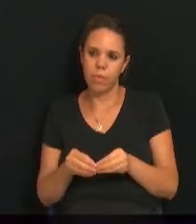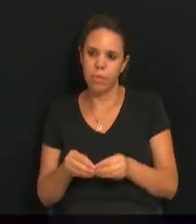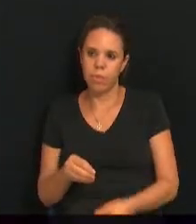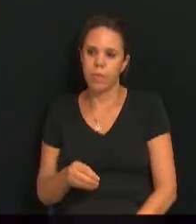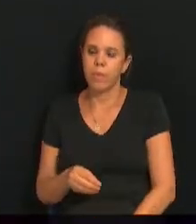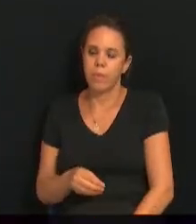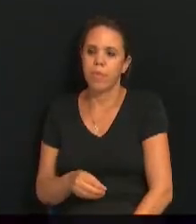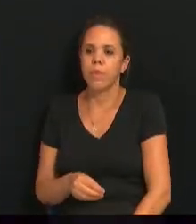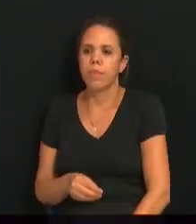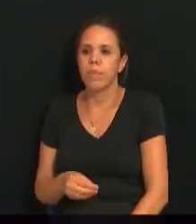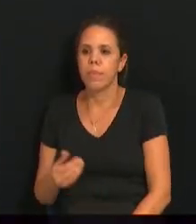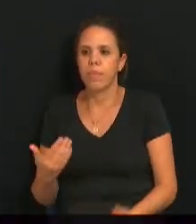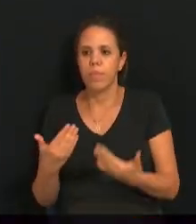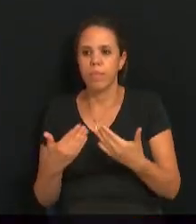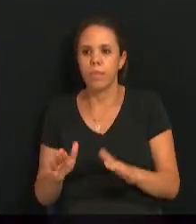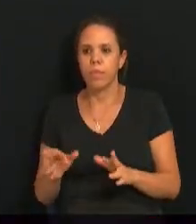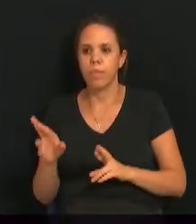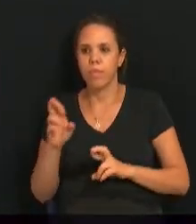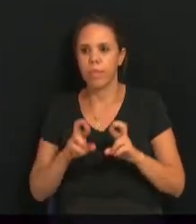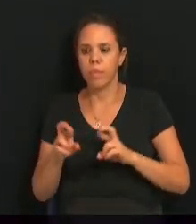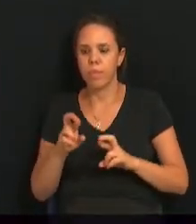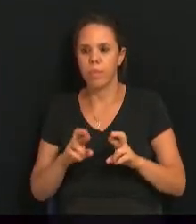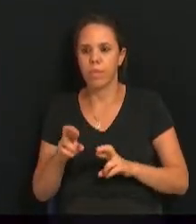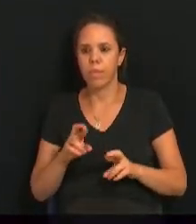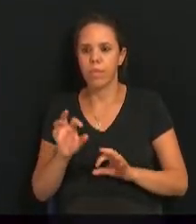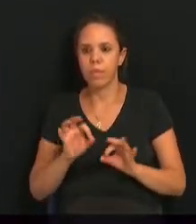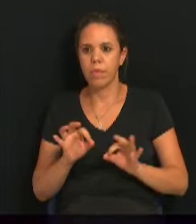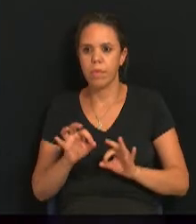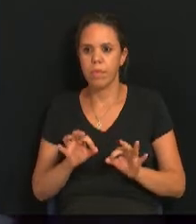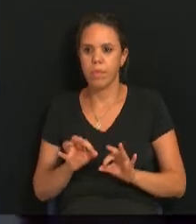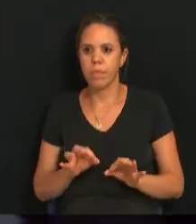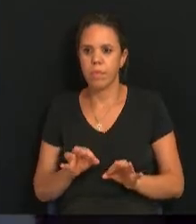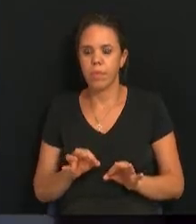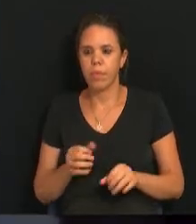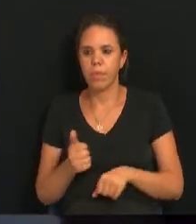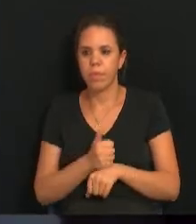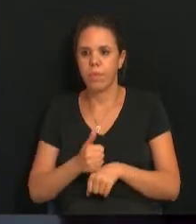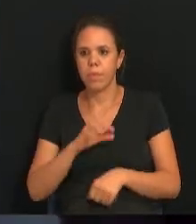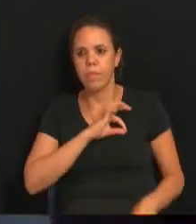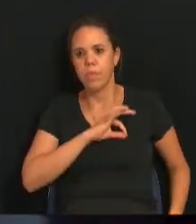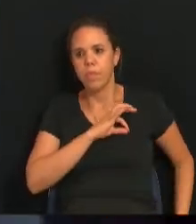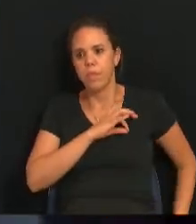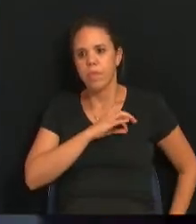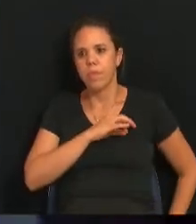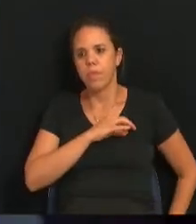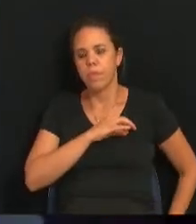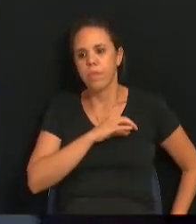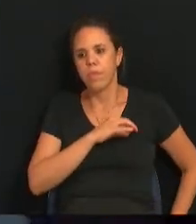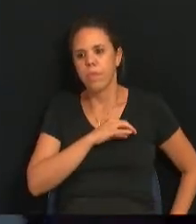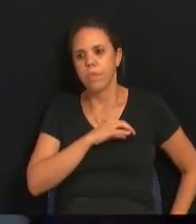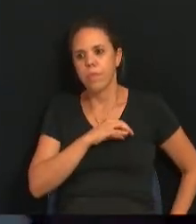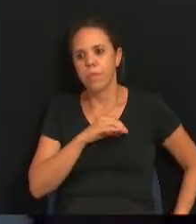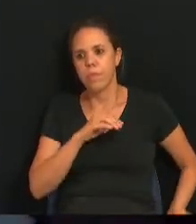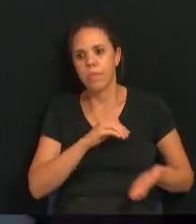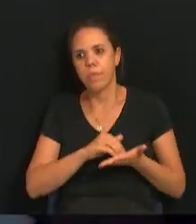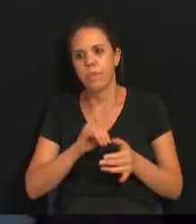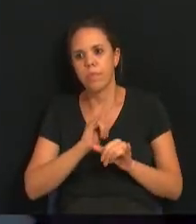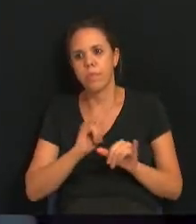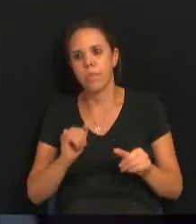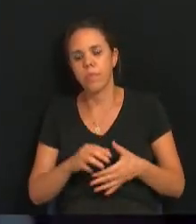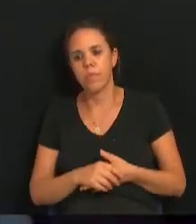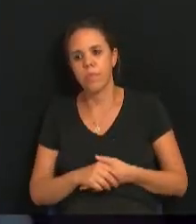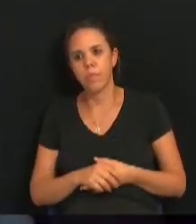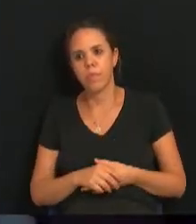aberto recentemente de revisão do plano de cargos e salários, a Secretaria anunciou que